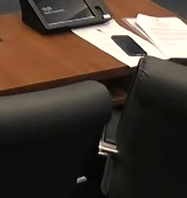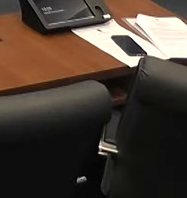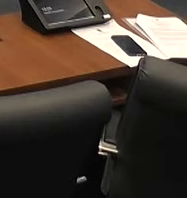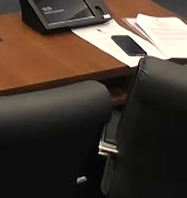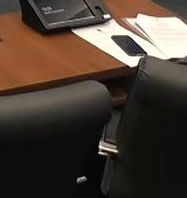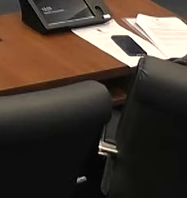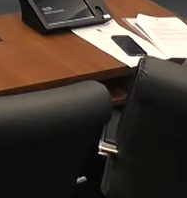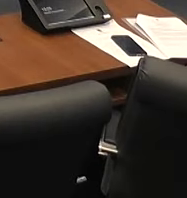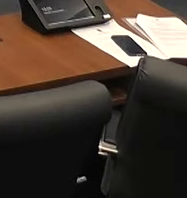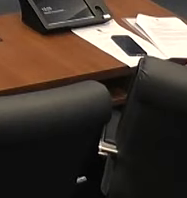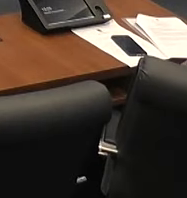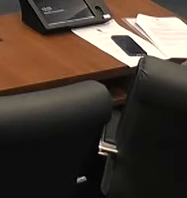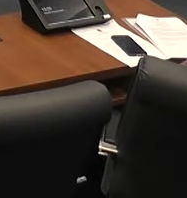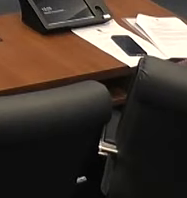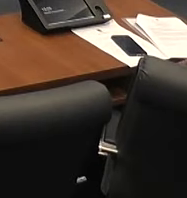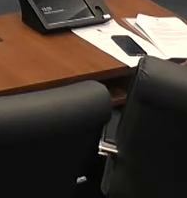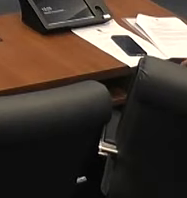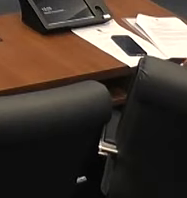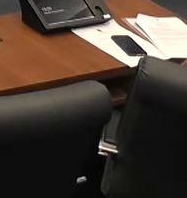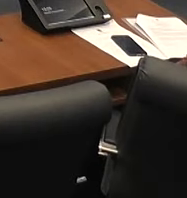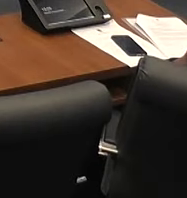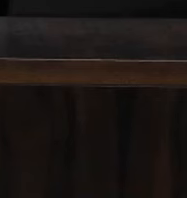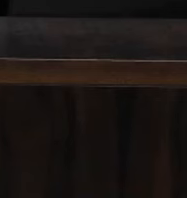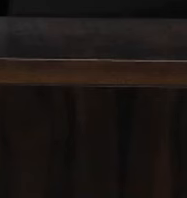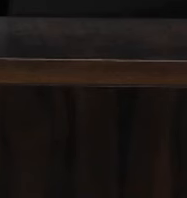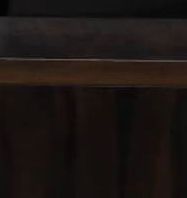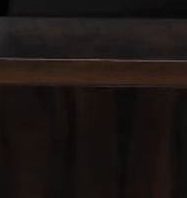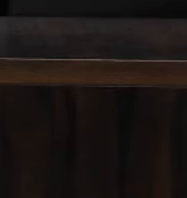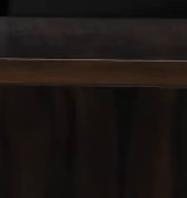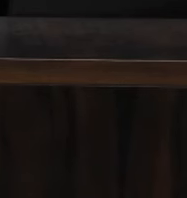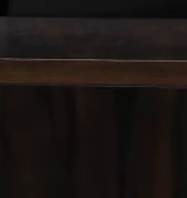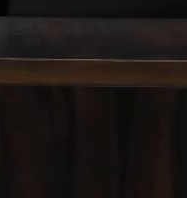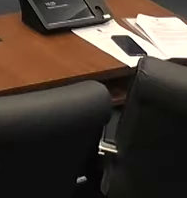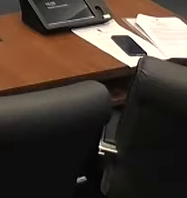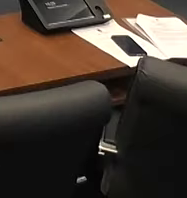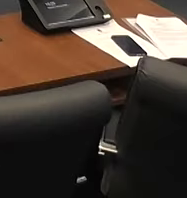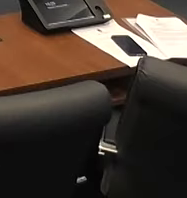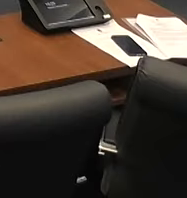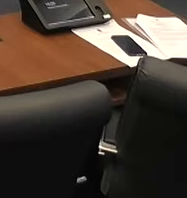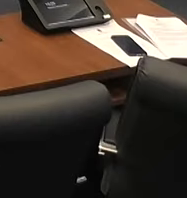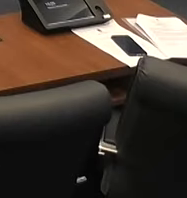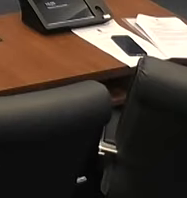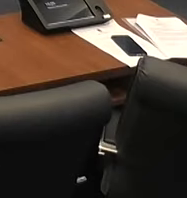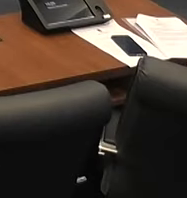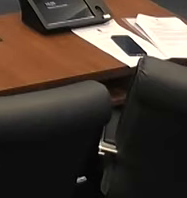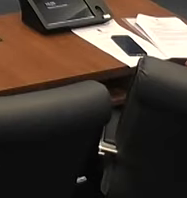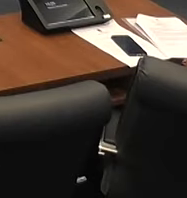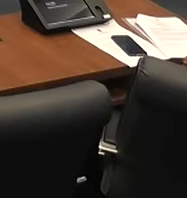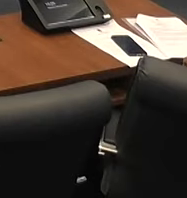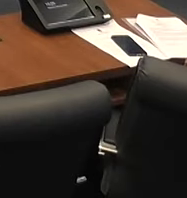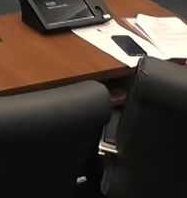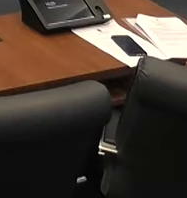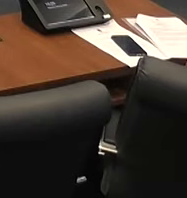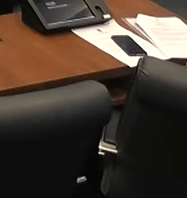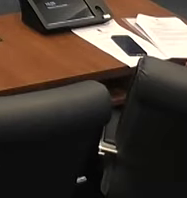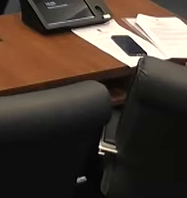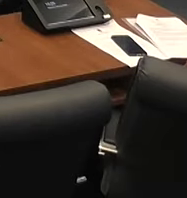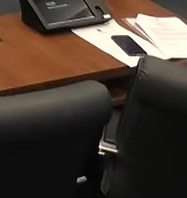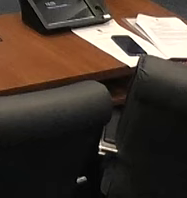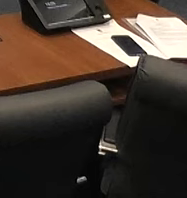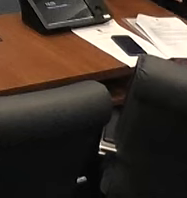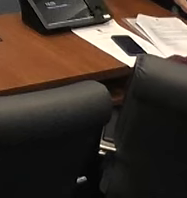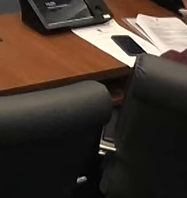Anuncio, em regime de urgência, em votação, em discussão única, projeto de lei complementar número 24 de